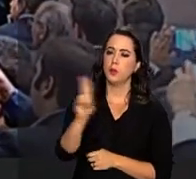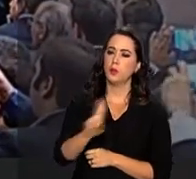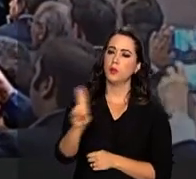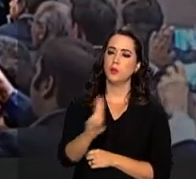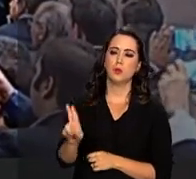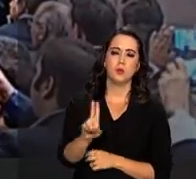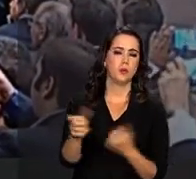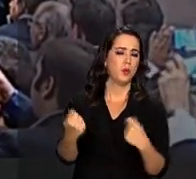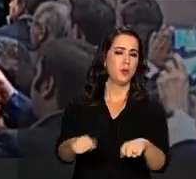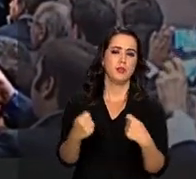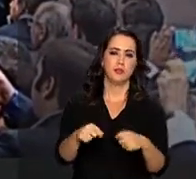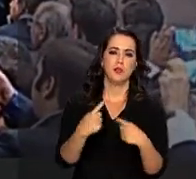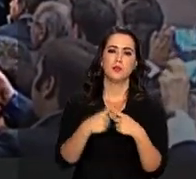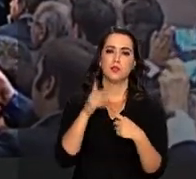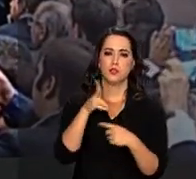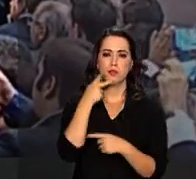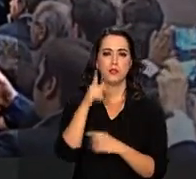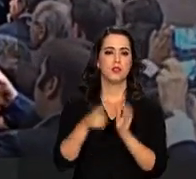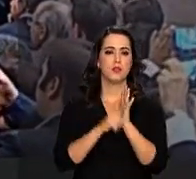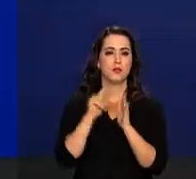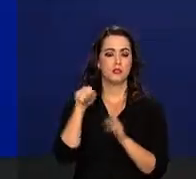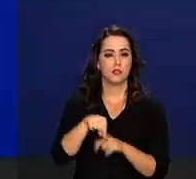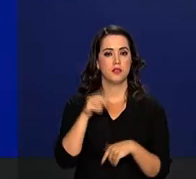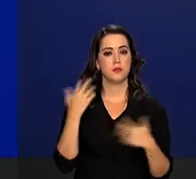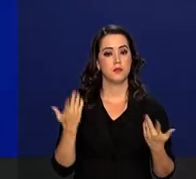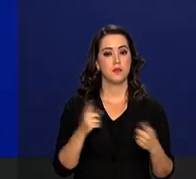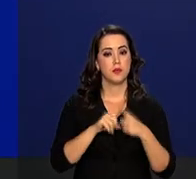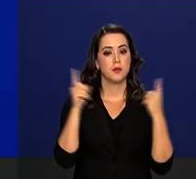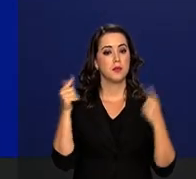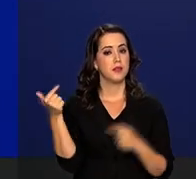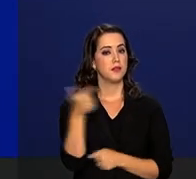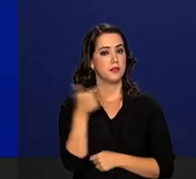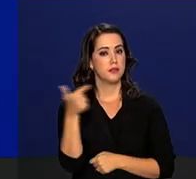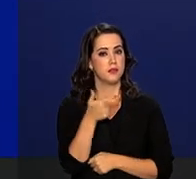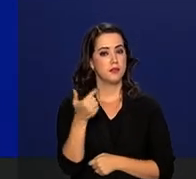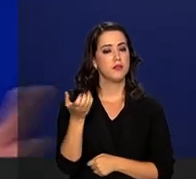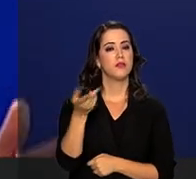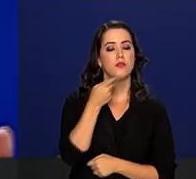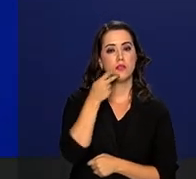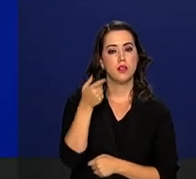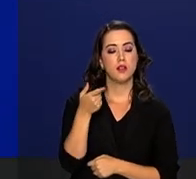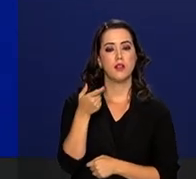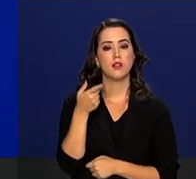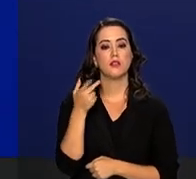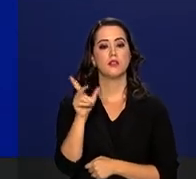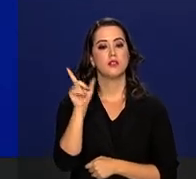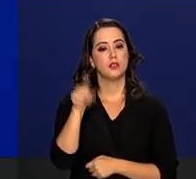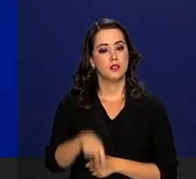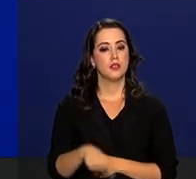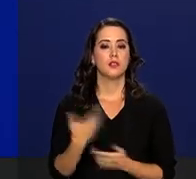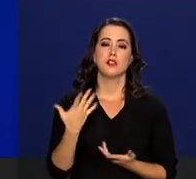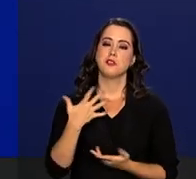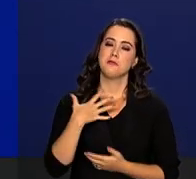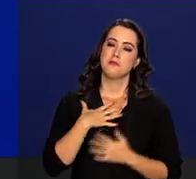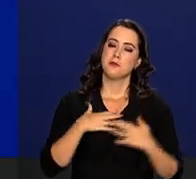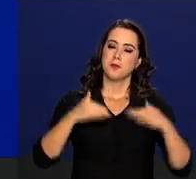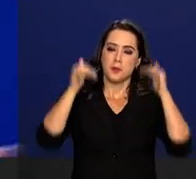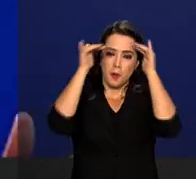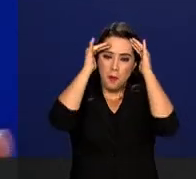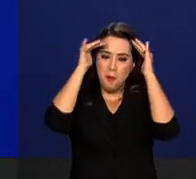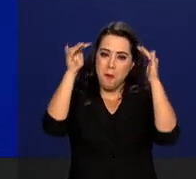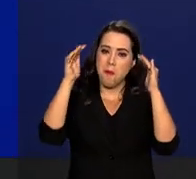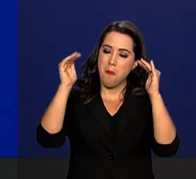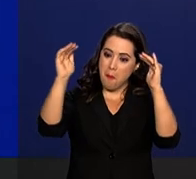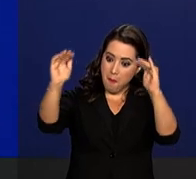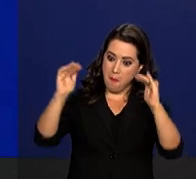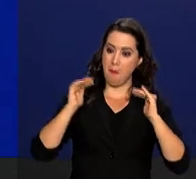todos já foram mencionados. Em segundo lugar, dizer, naturalmente, que é uma honra receber